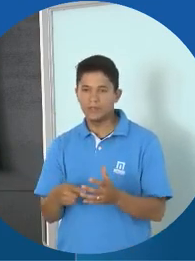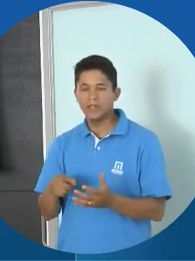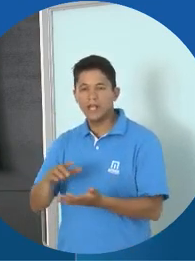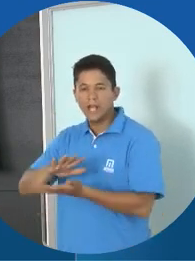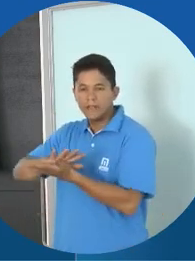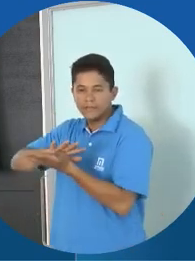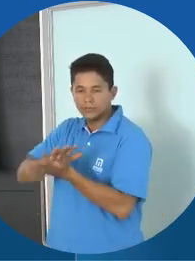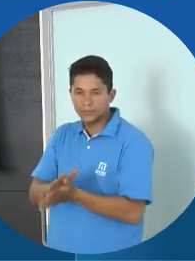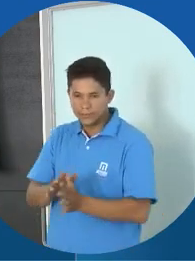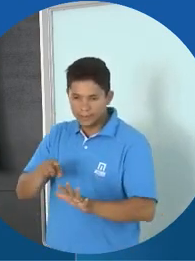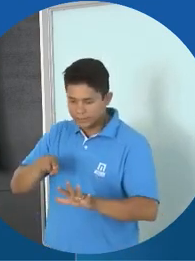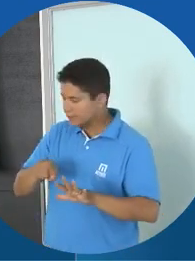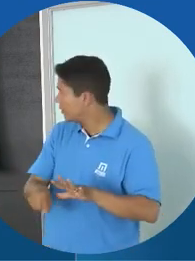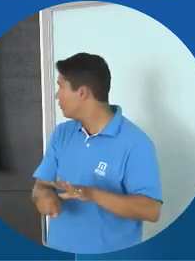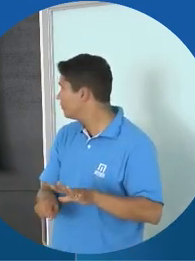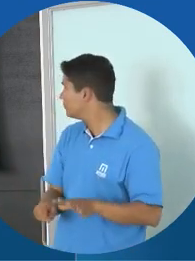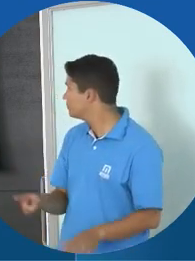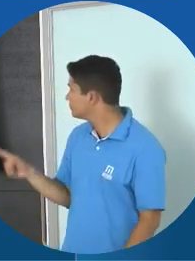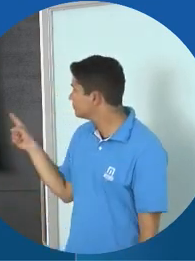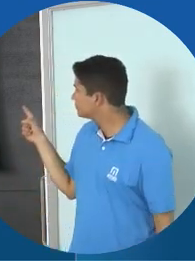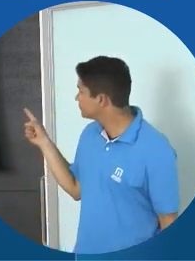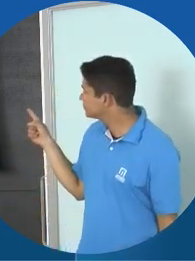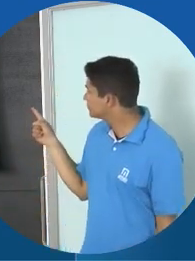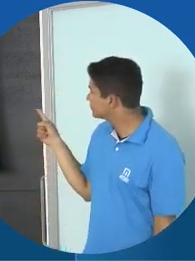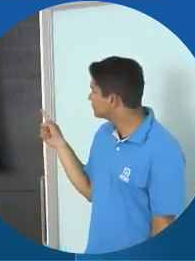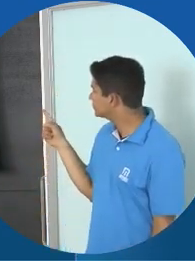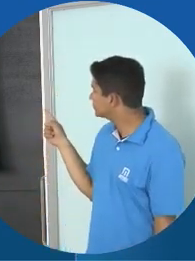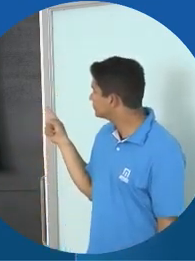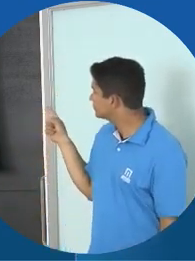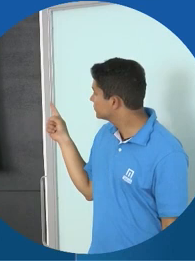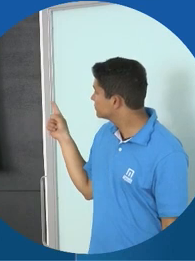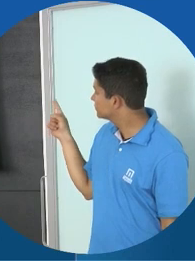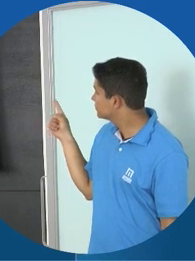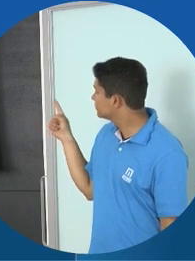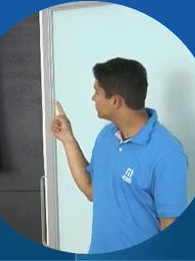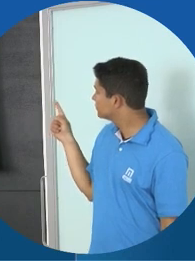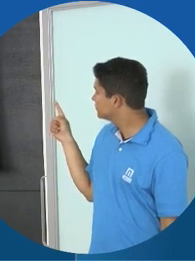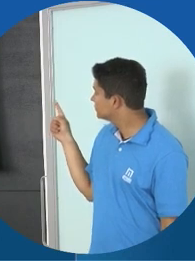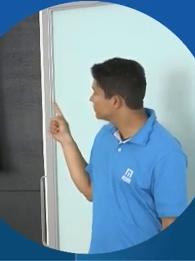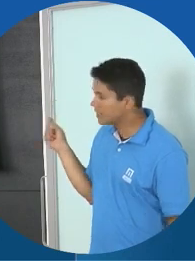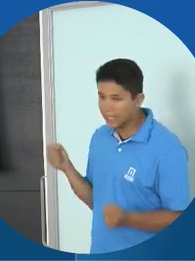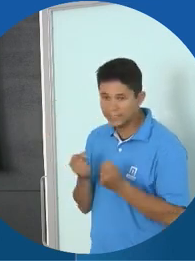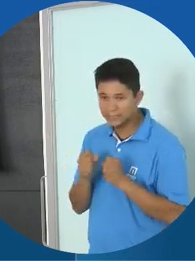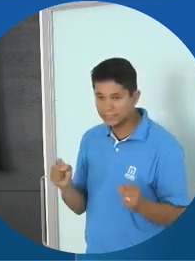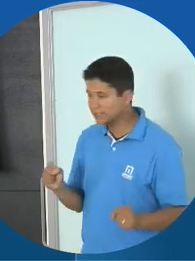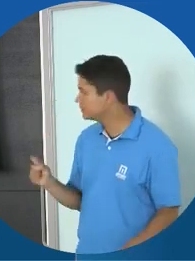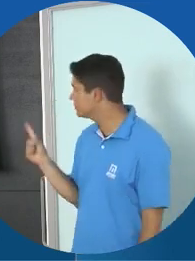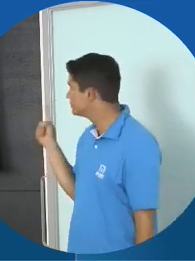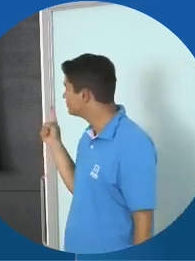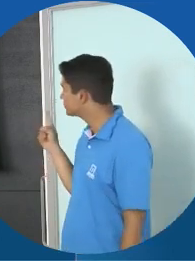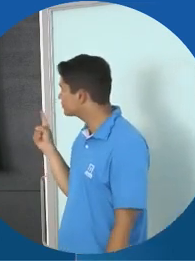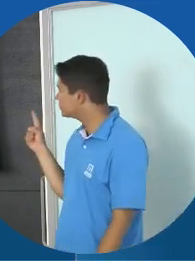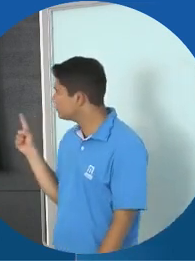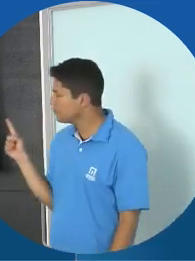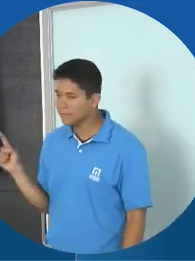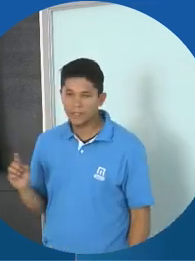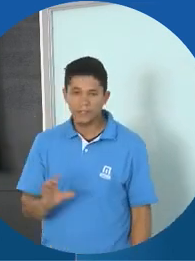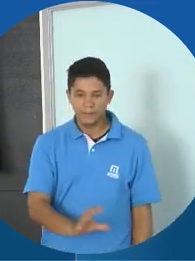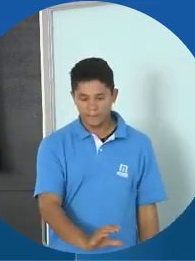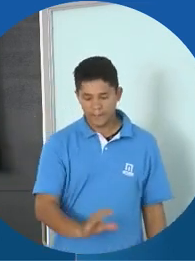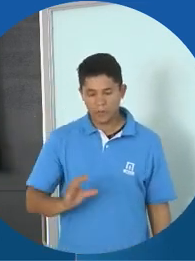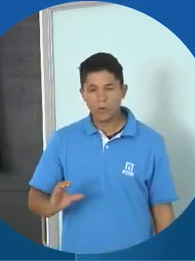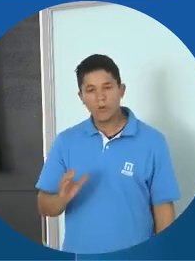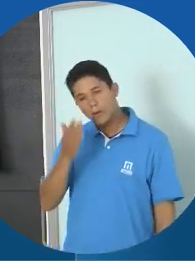compressão diametral, e isso me dá uma tendência à resistência à tração. Então, foram coletados corpos de prova, foi